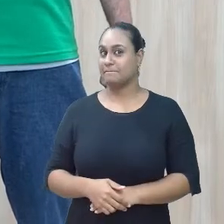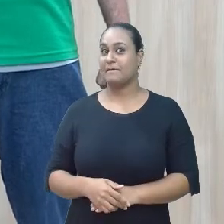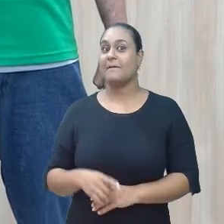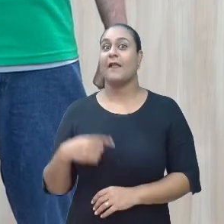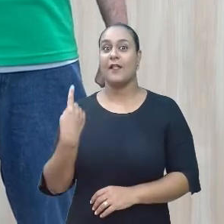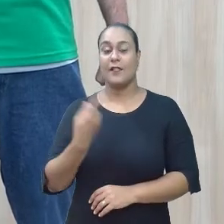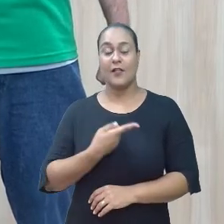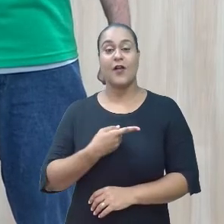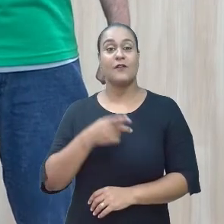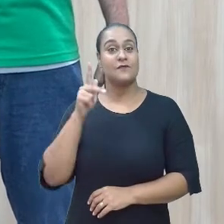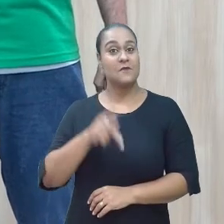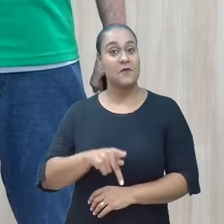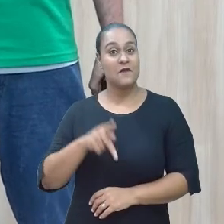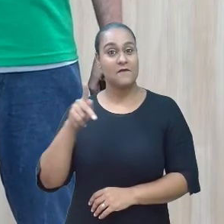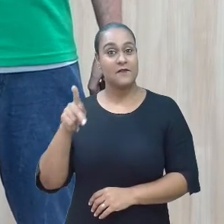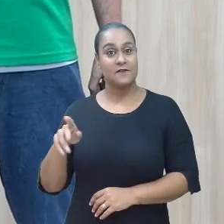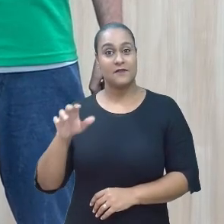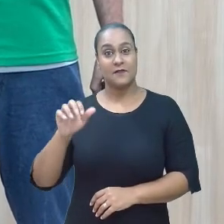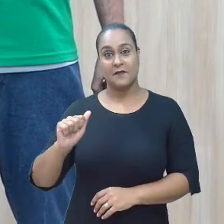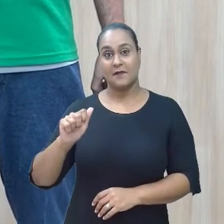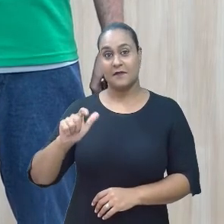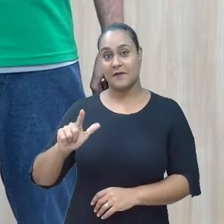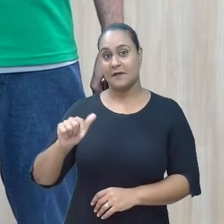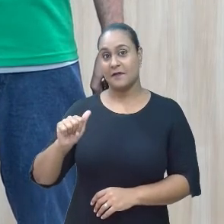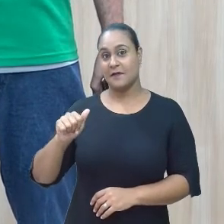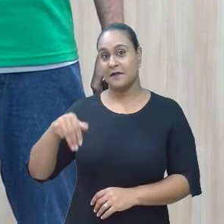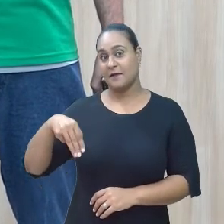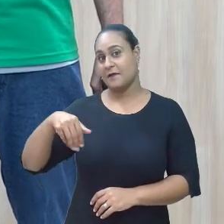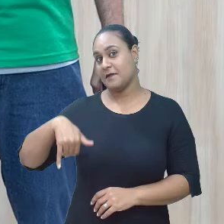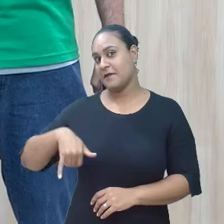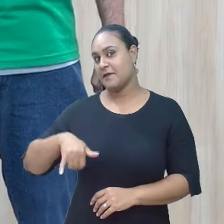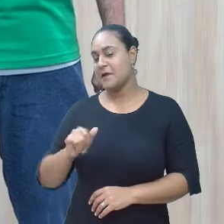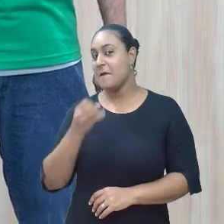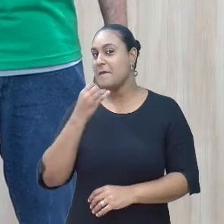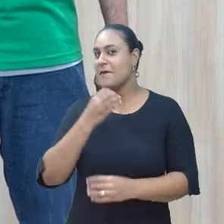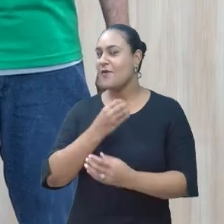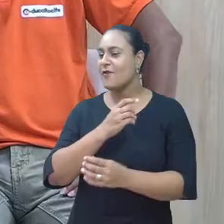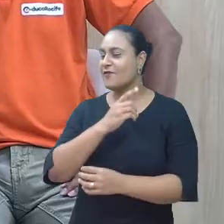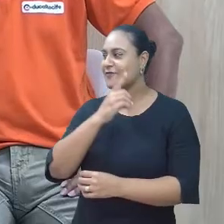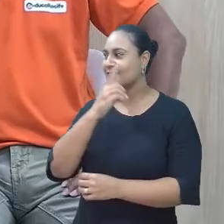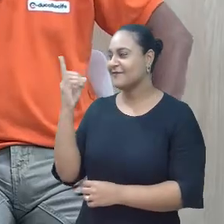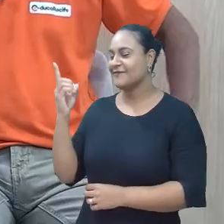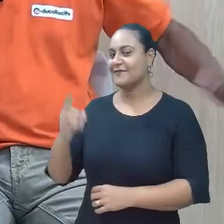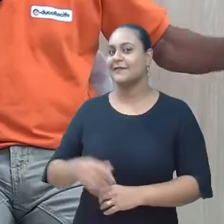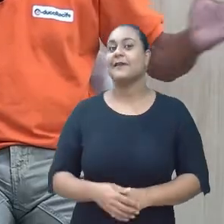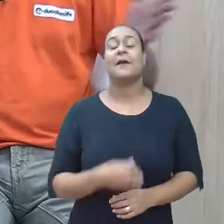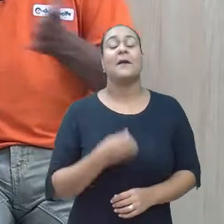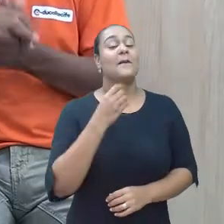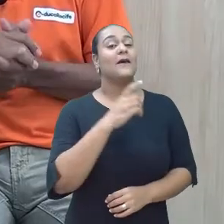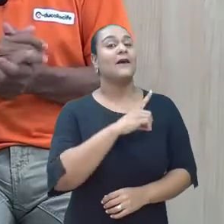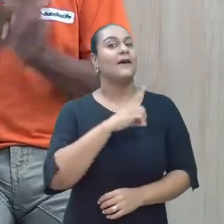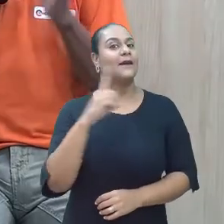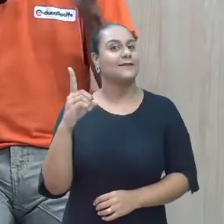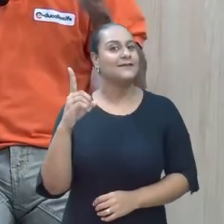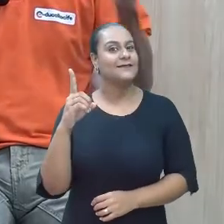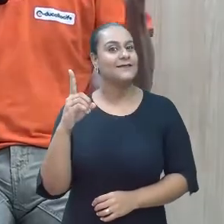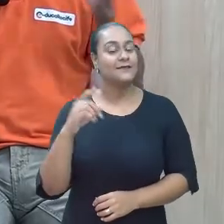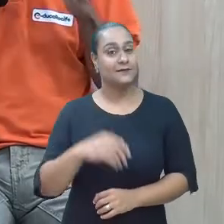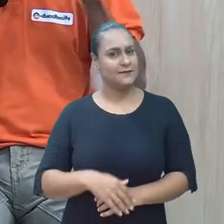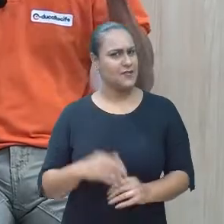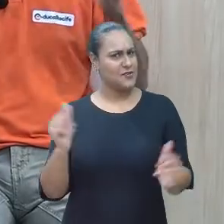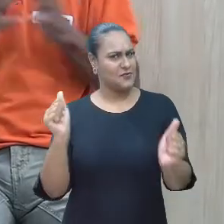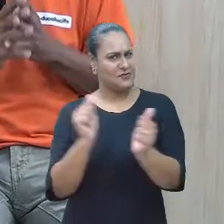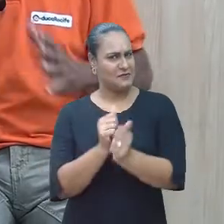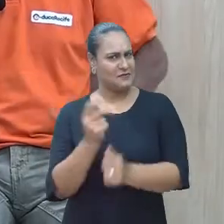queridíssimo professor Alami. Tudo bem, professor Alami? Bom dia. Bom dia, galera. Imagina